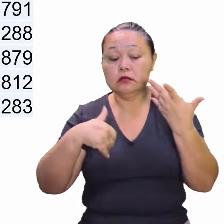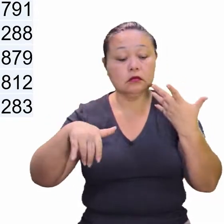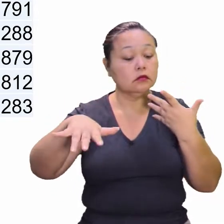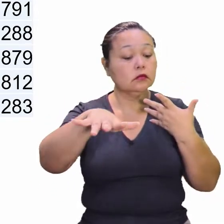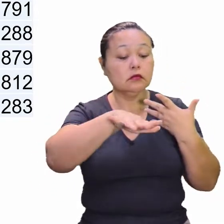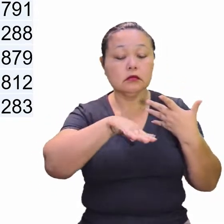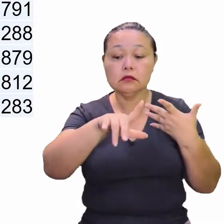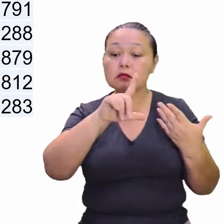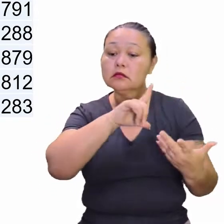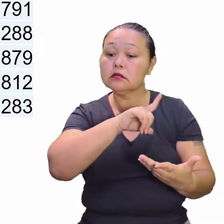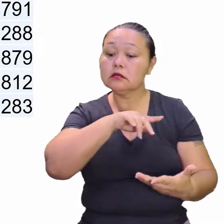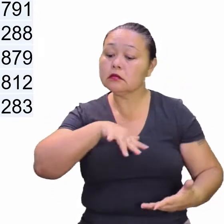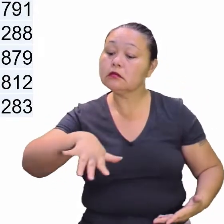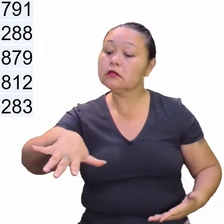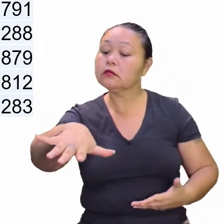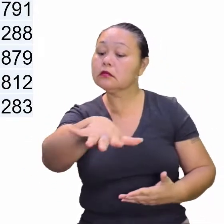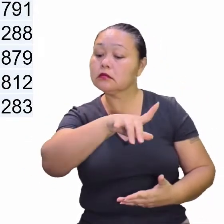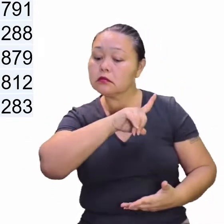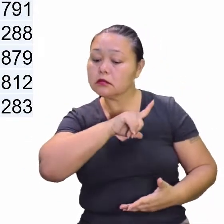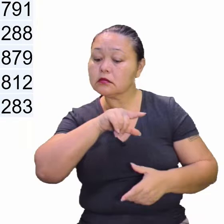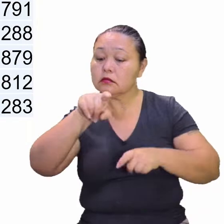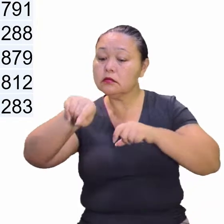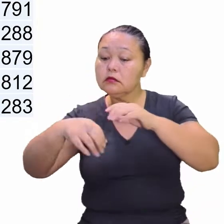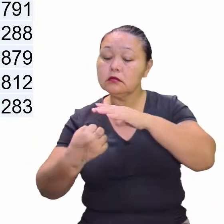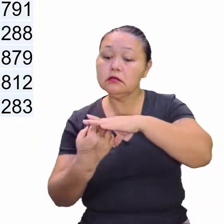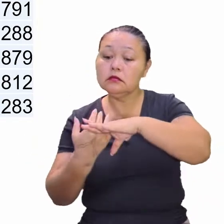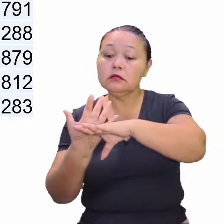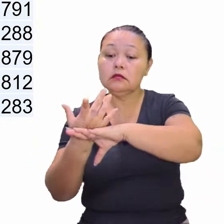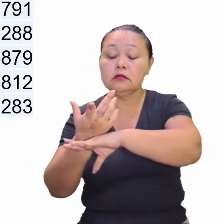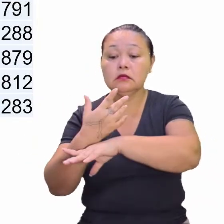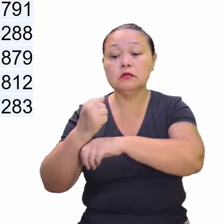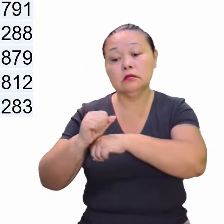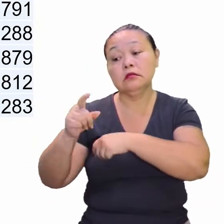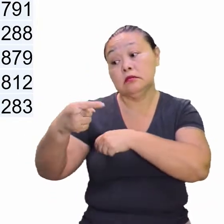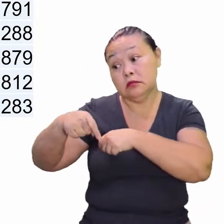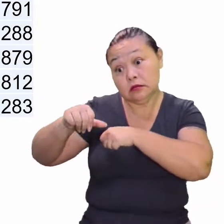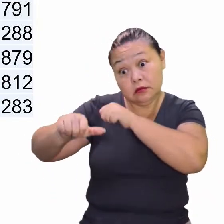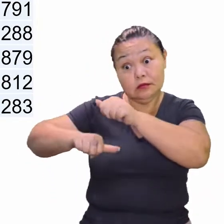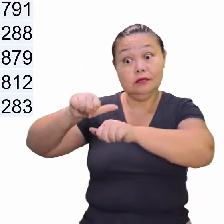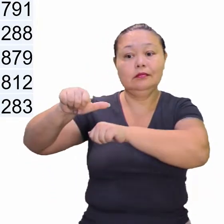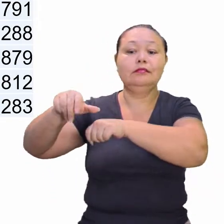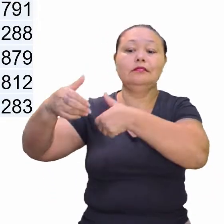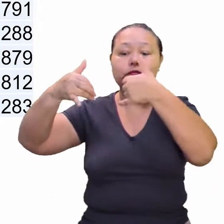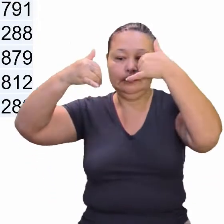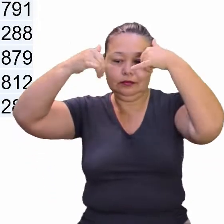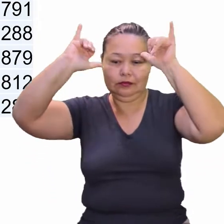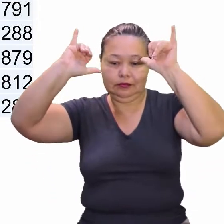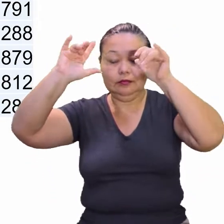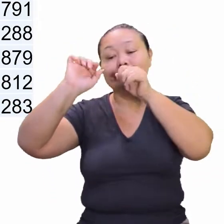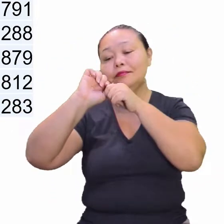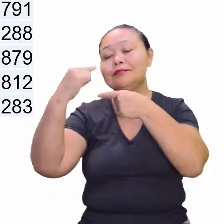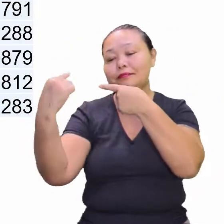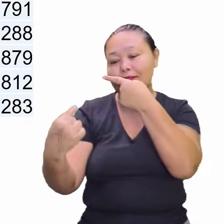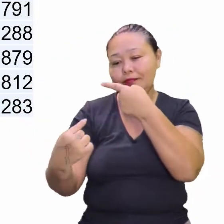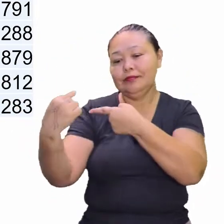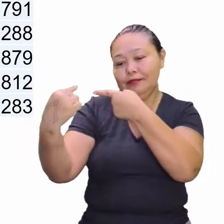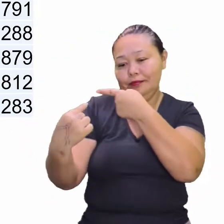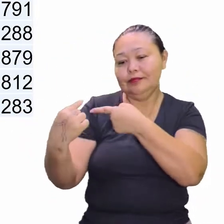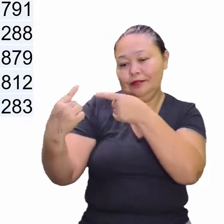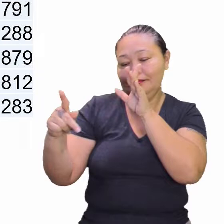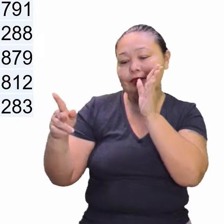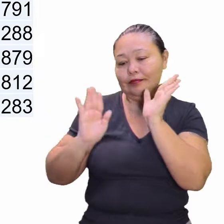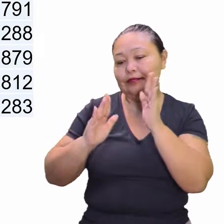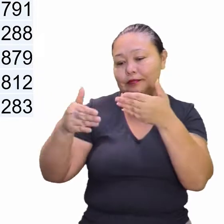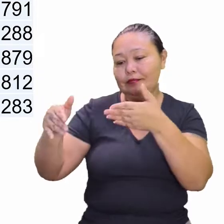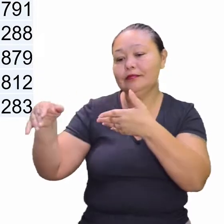novas áreas, principalmente áreas que eram cultiváveis, que passaram a produzir a pecuária no estado de Rondônia. Isso, políticas agrícolas, né?